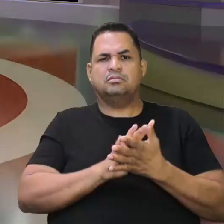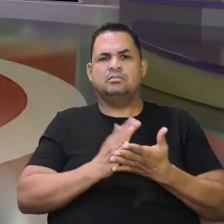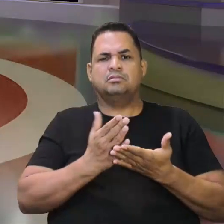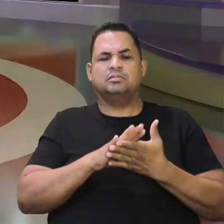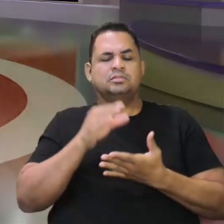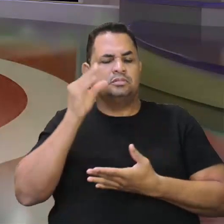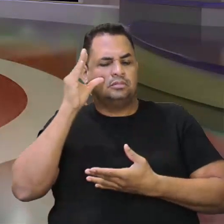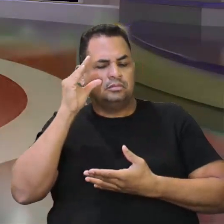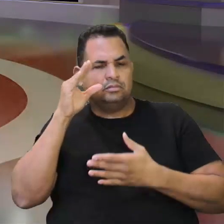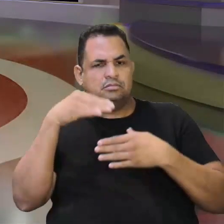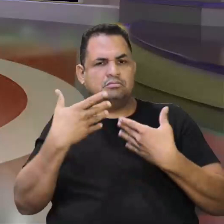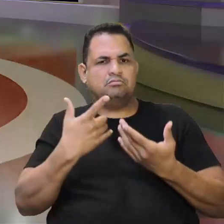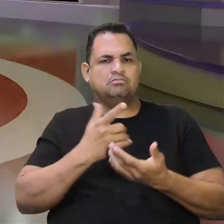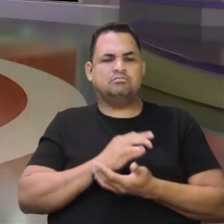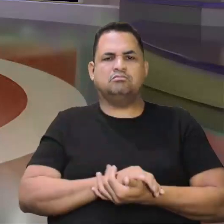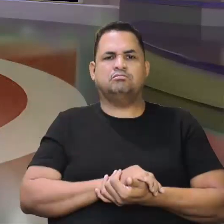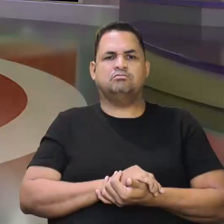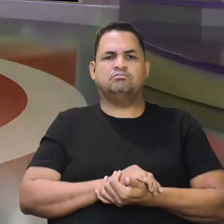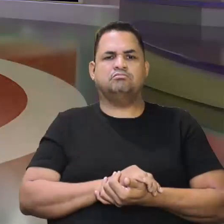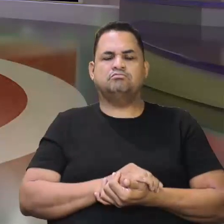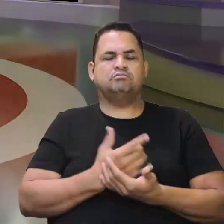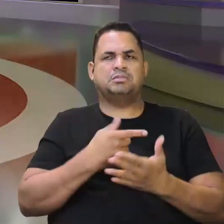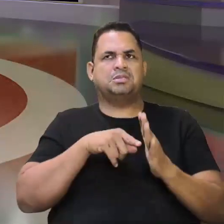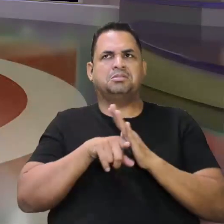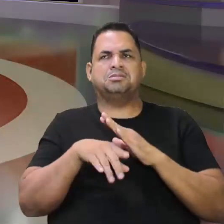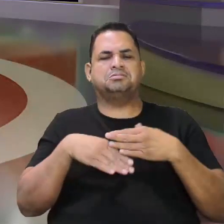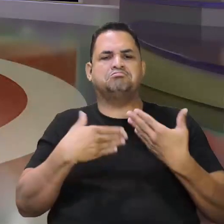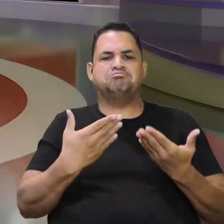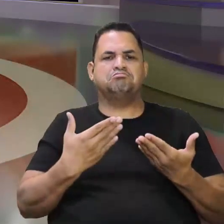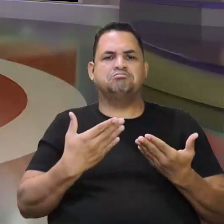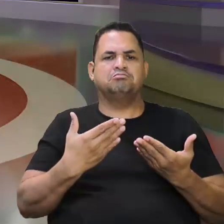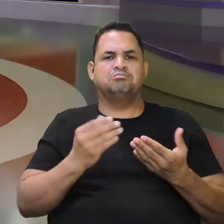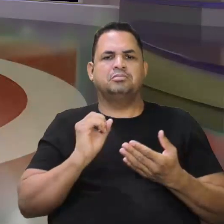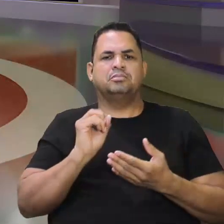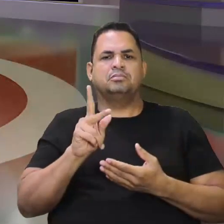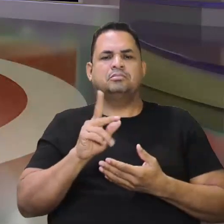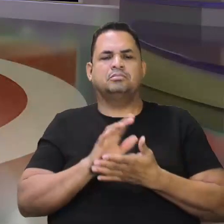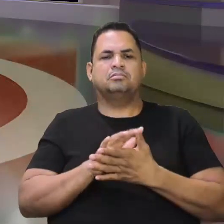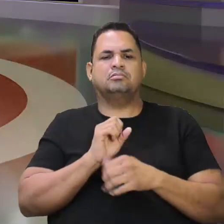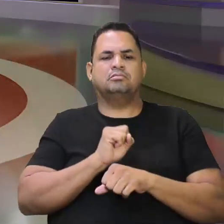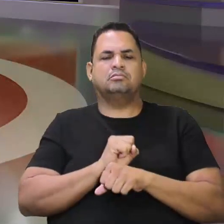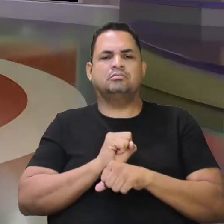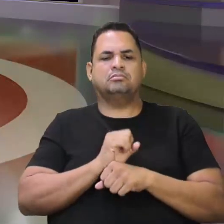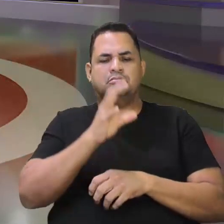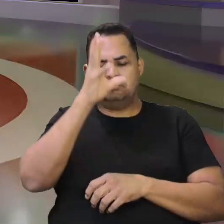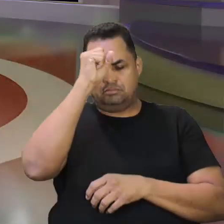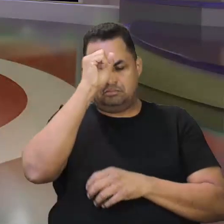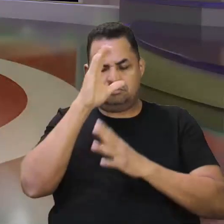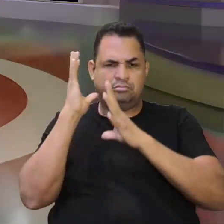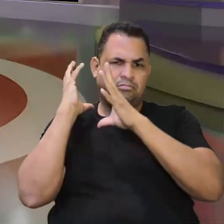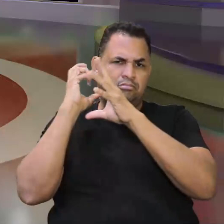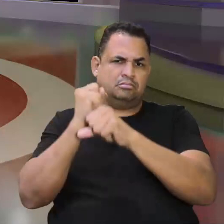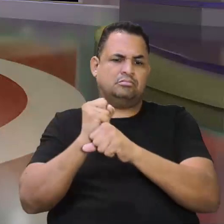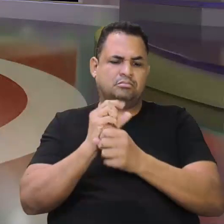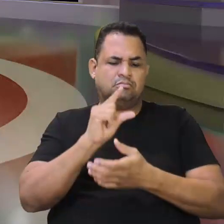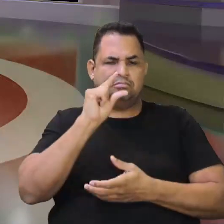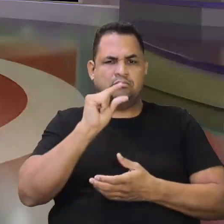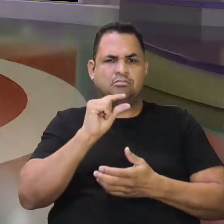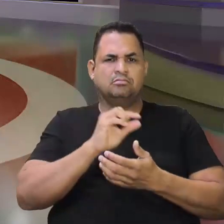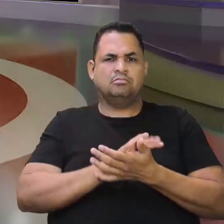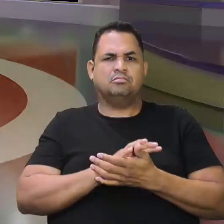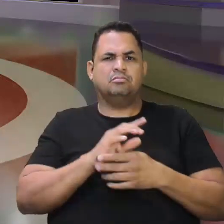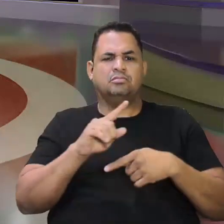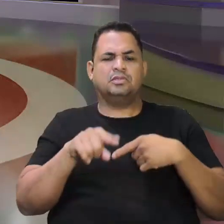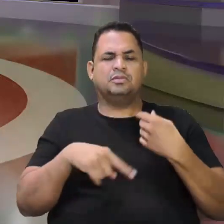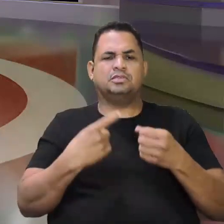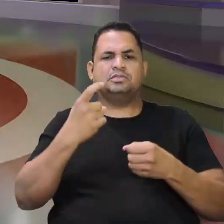título de curiosidade, não tem muito o que perguntar para vocês, ok? Espero que vocês tenham aprendido nessa revisão mais um pouquinho e